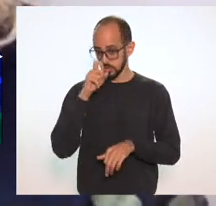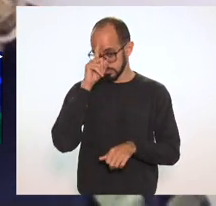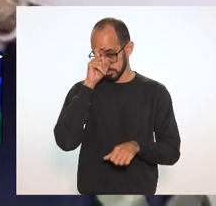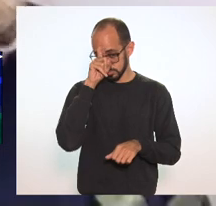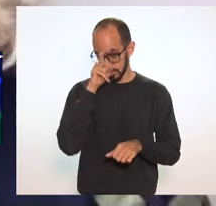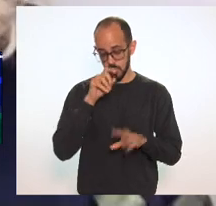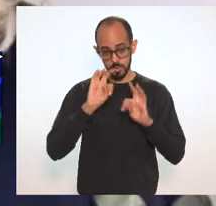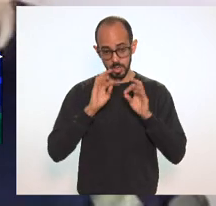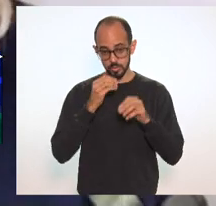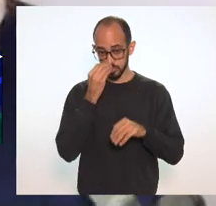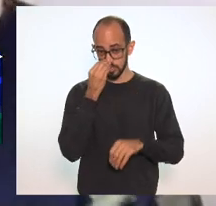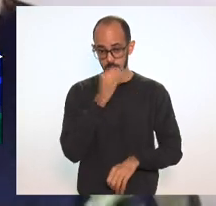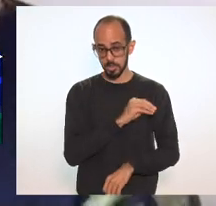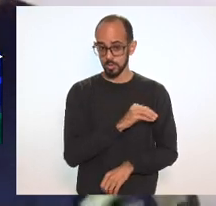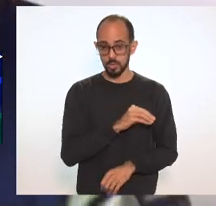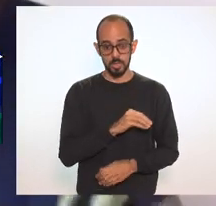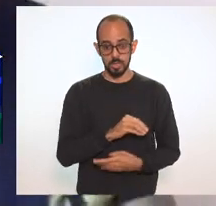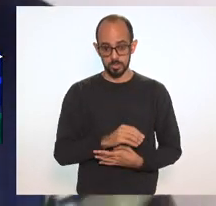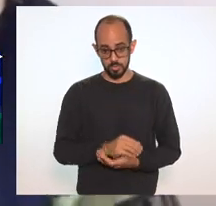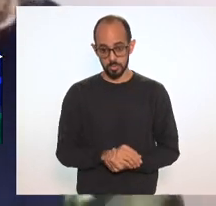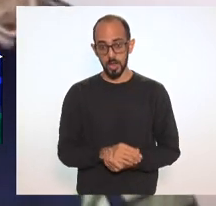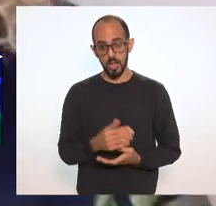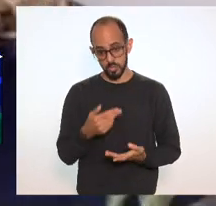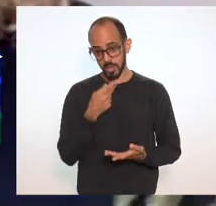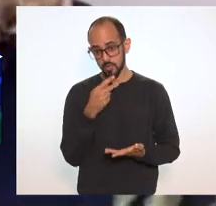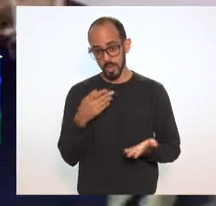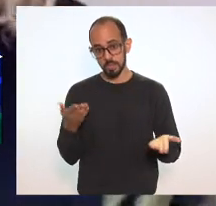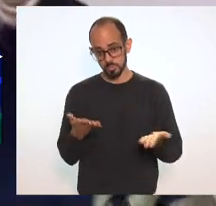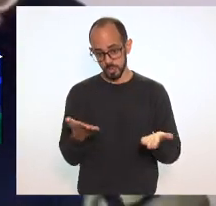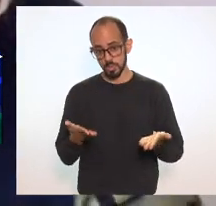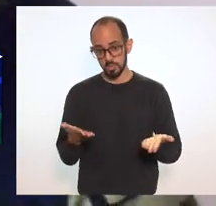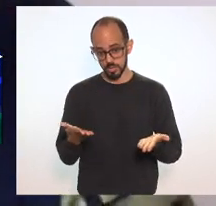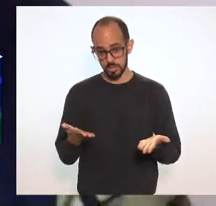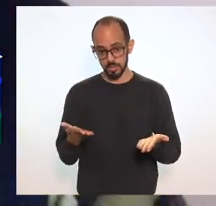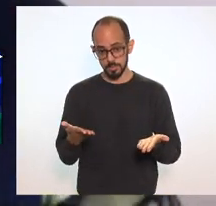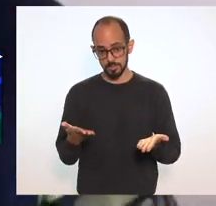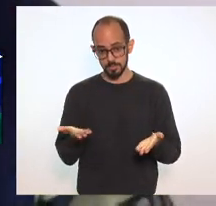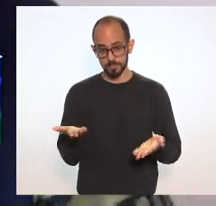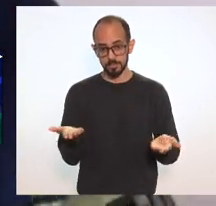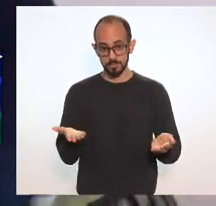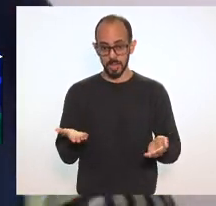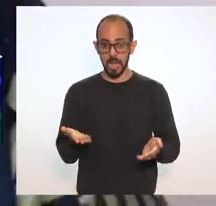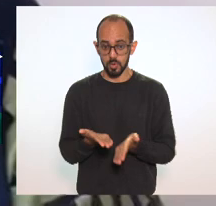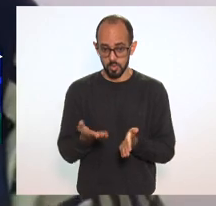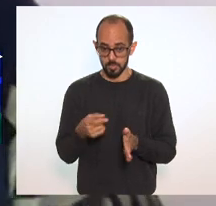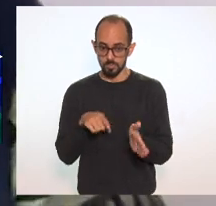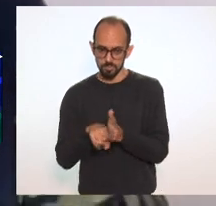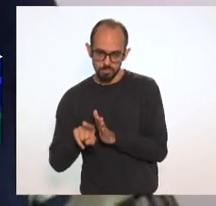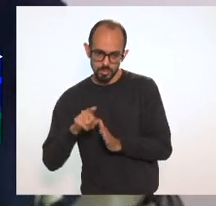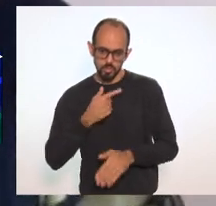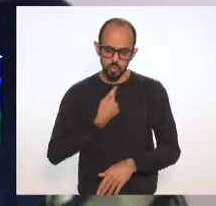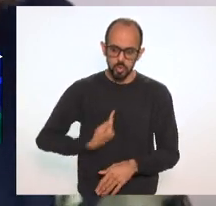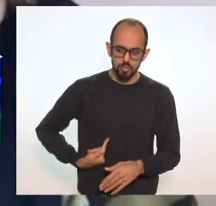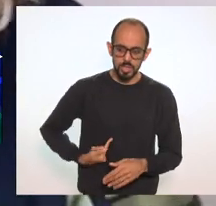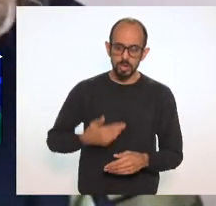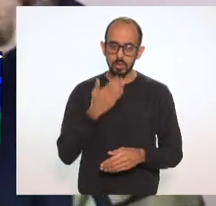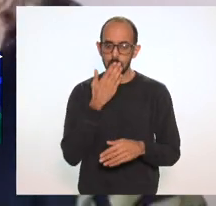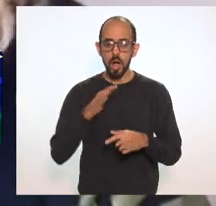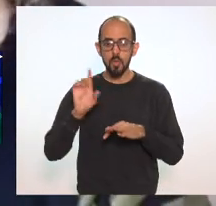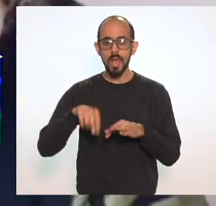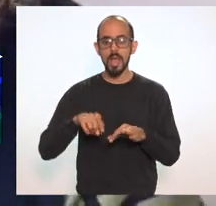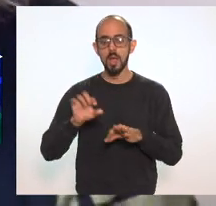abandono que é isso que a gente está tratando aqui então a pergunta que fica para o governador em exercício é qual é o plano